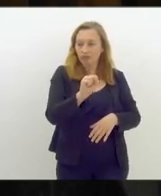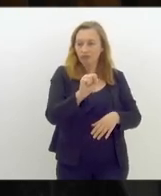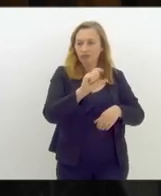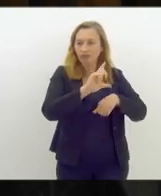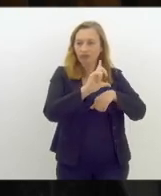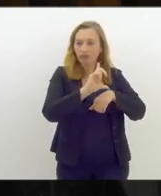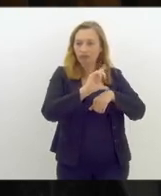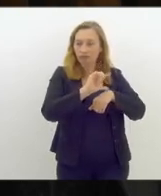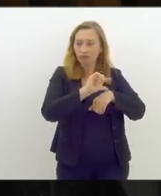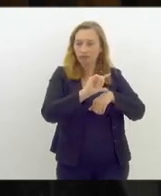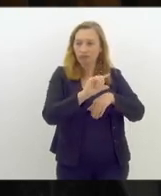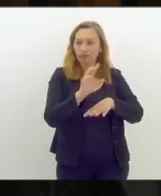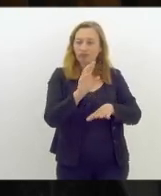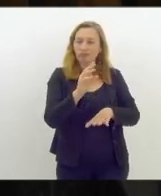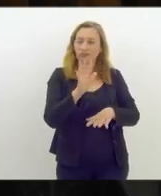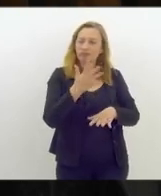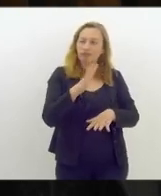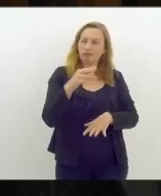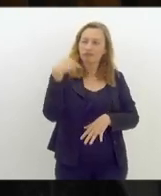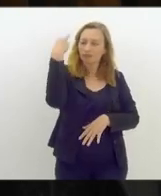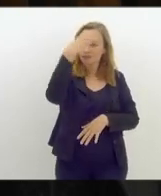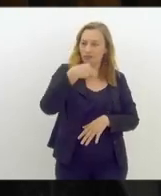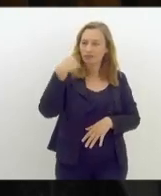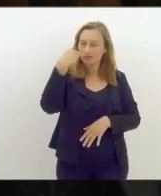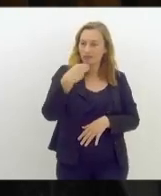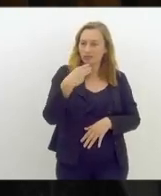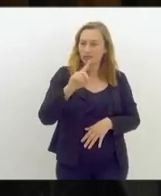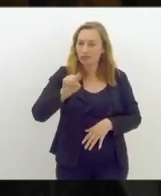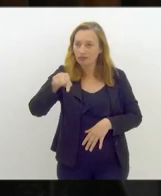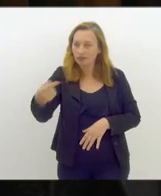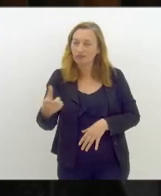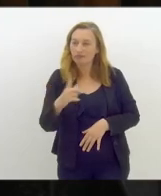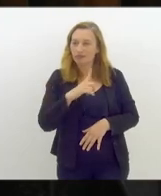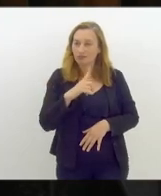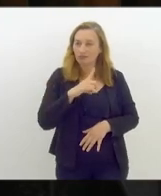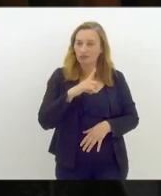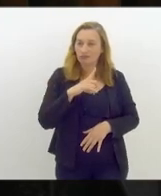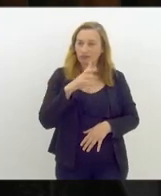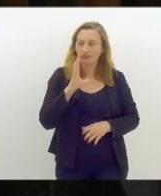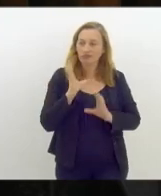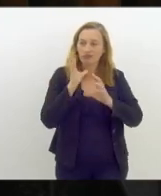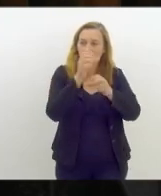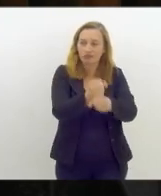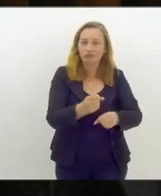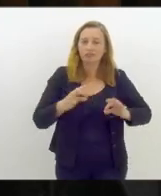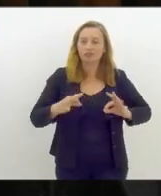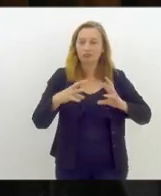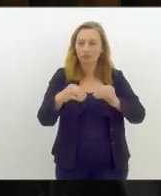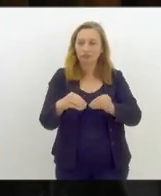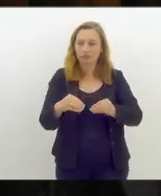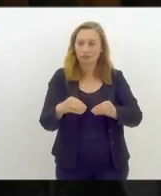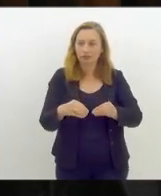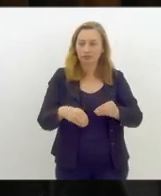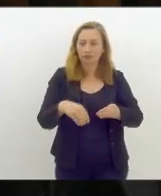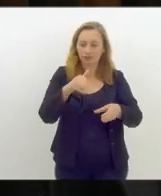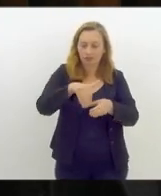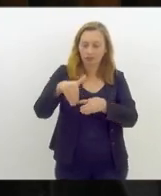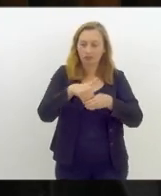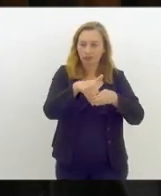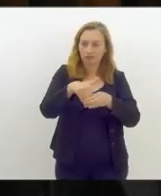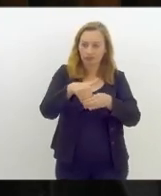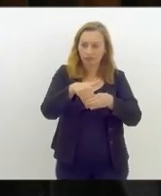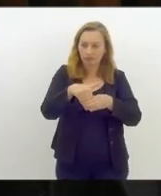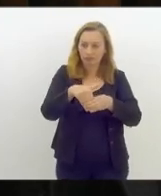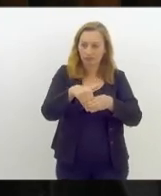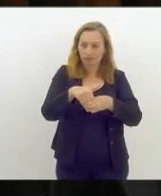depois, apenas, deputado Eliomar Coelho, nós temos os resultados eleitorais majoritários